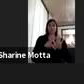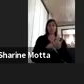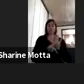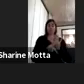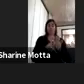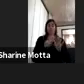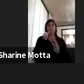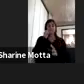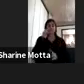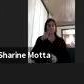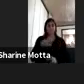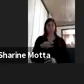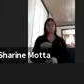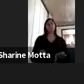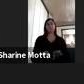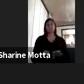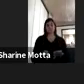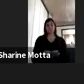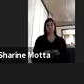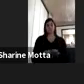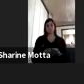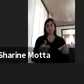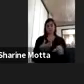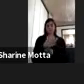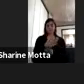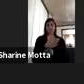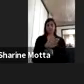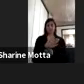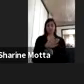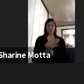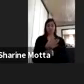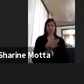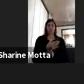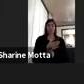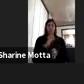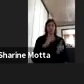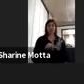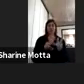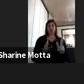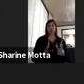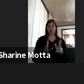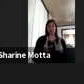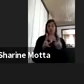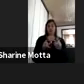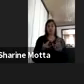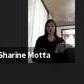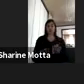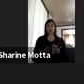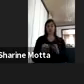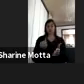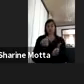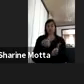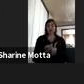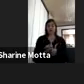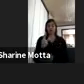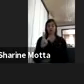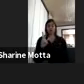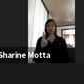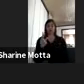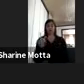em MP1000, derrotar o corte e garantir R$ 600. Essa luta está em